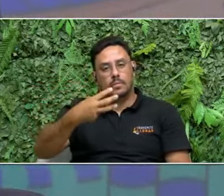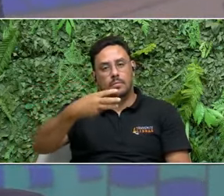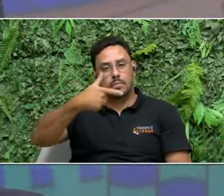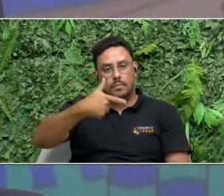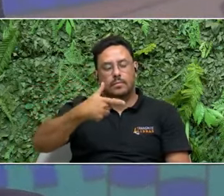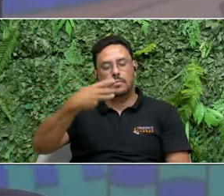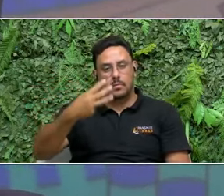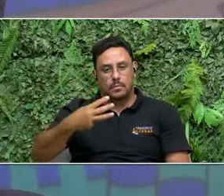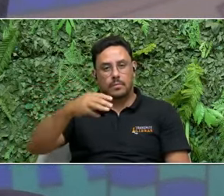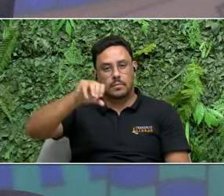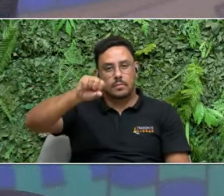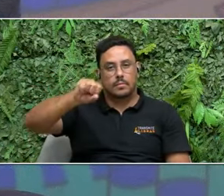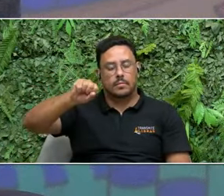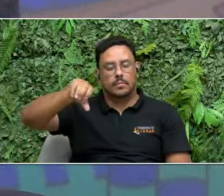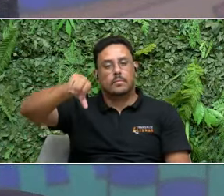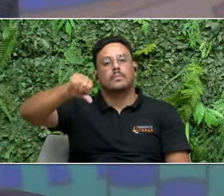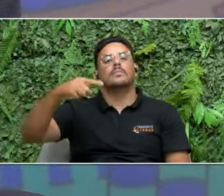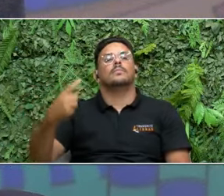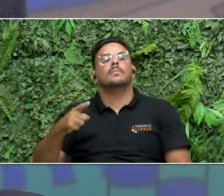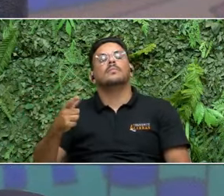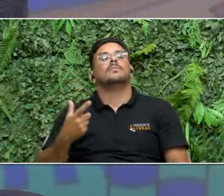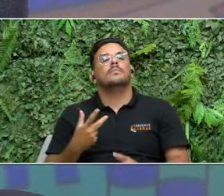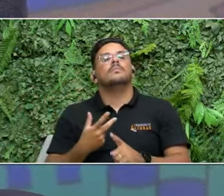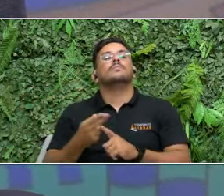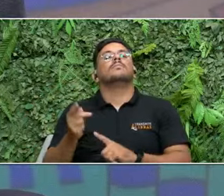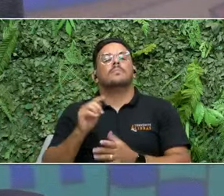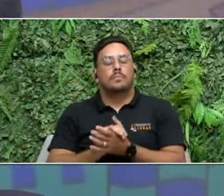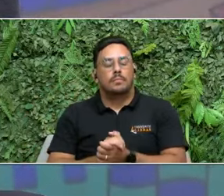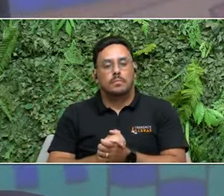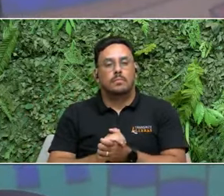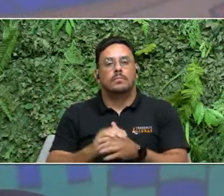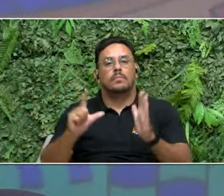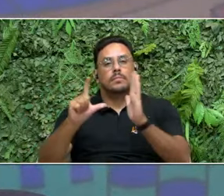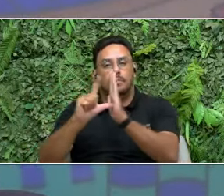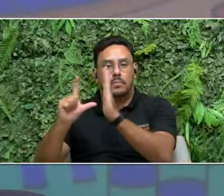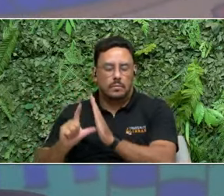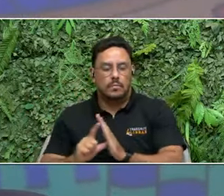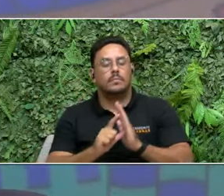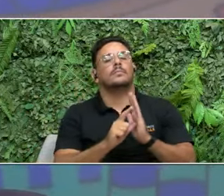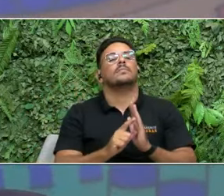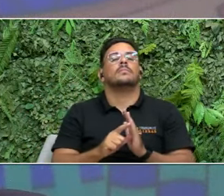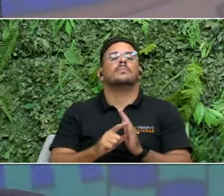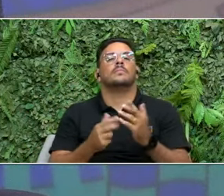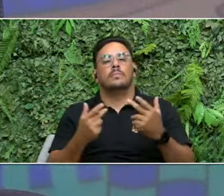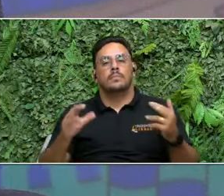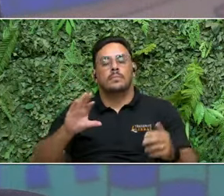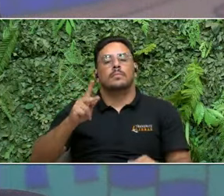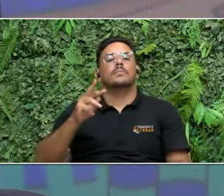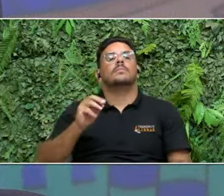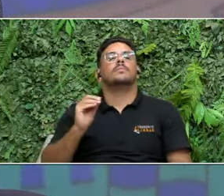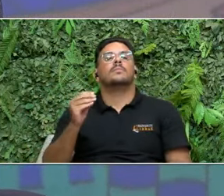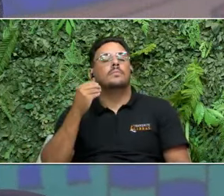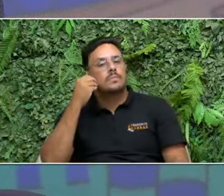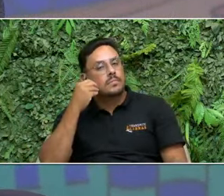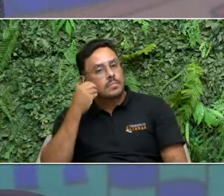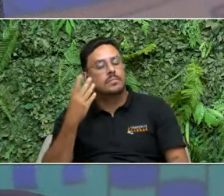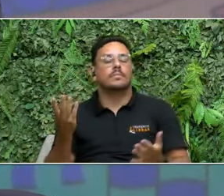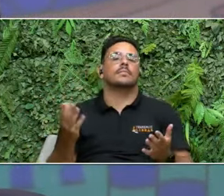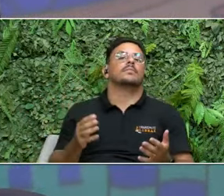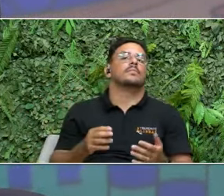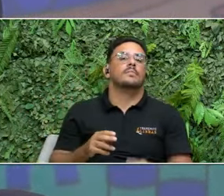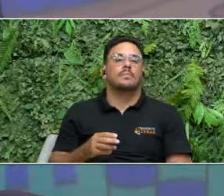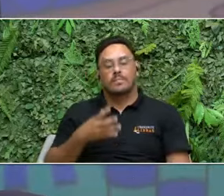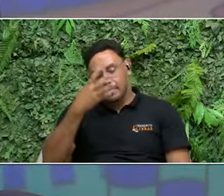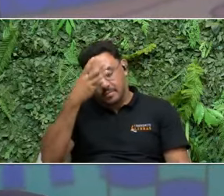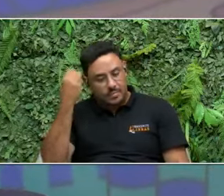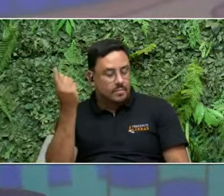8891 a revenda PR você ter aí no seu comércio a exagerado chips quem Experimenta oin